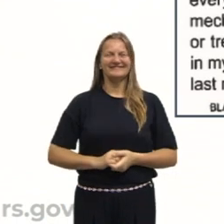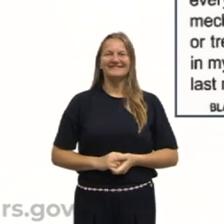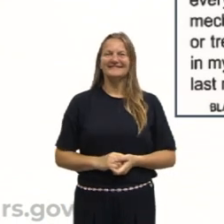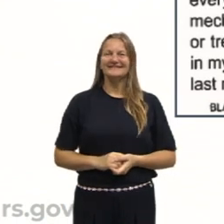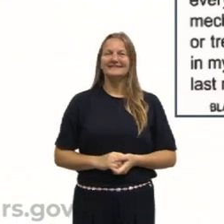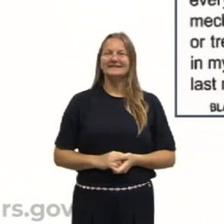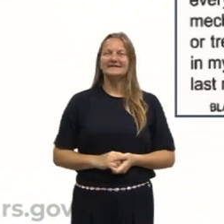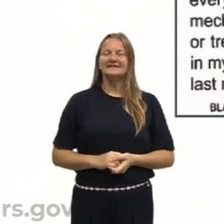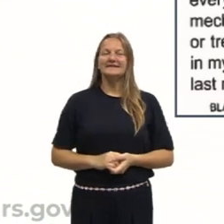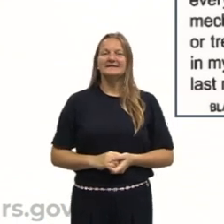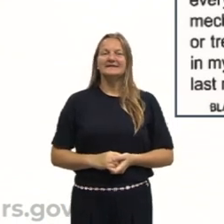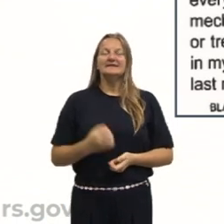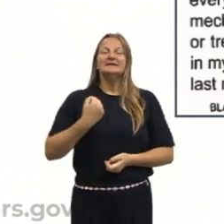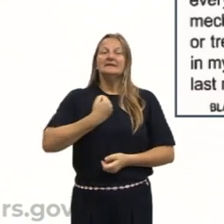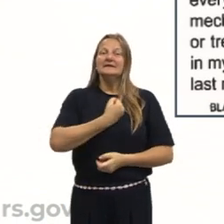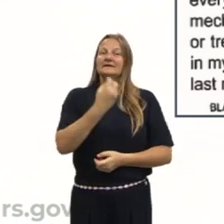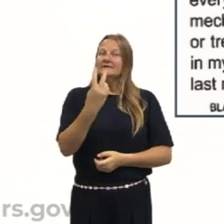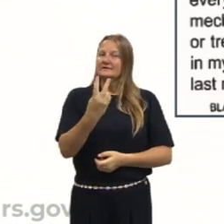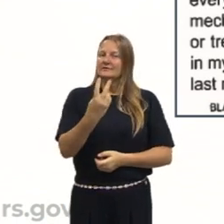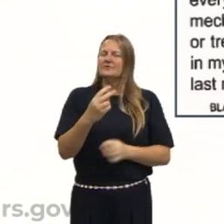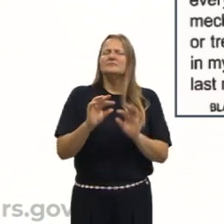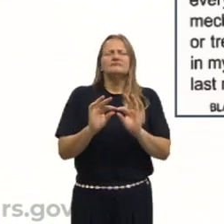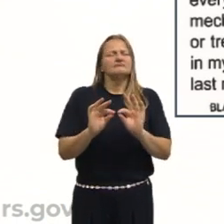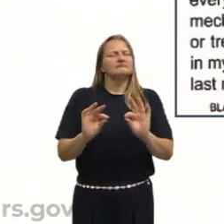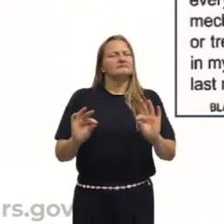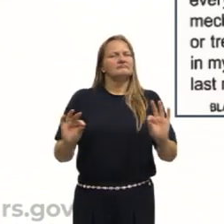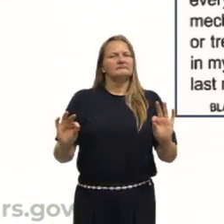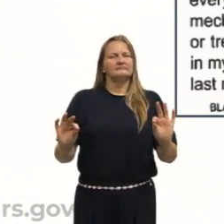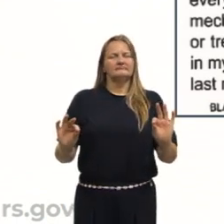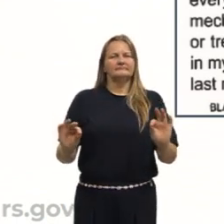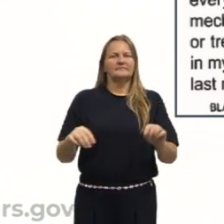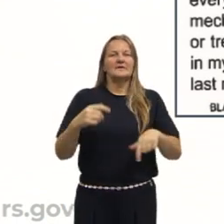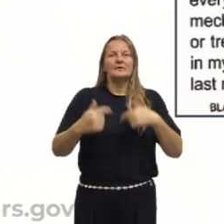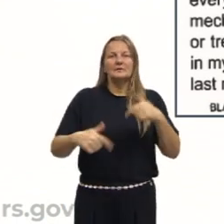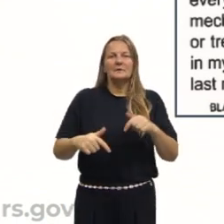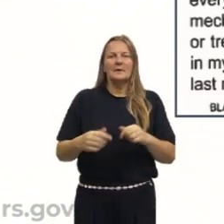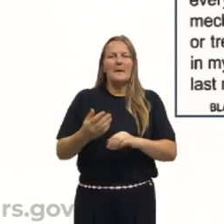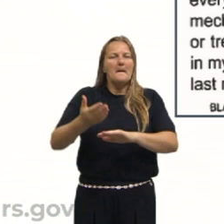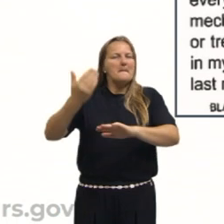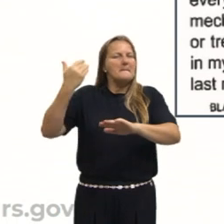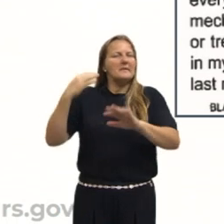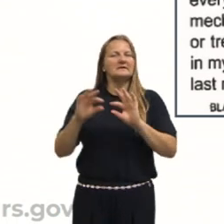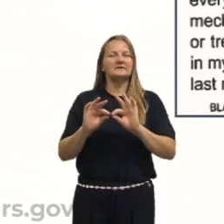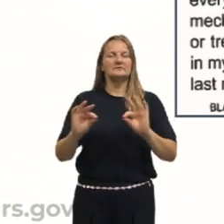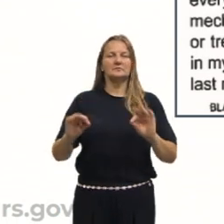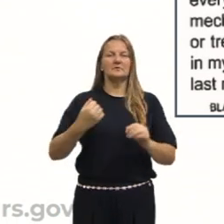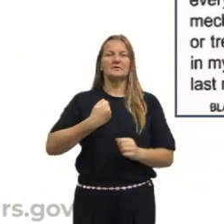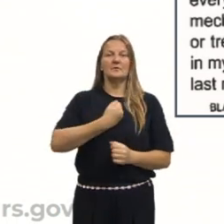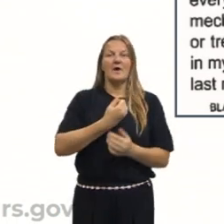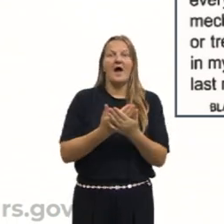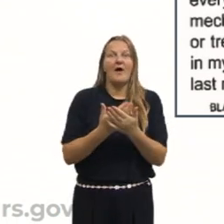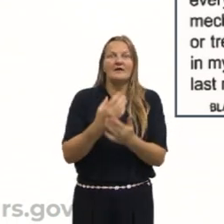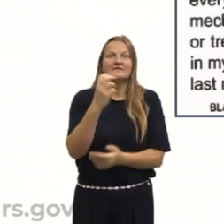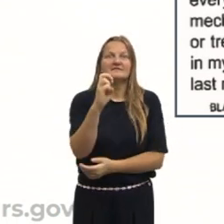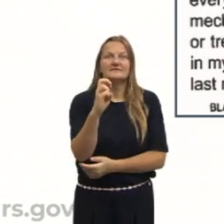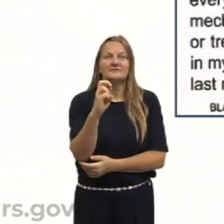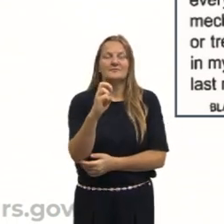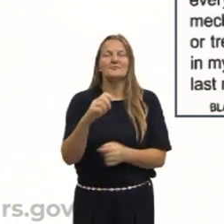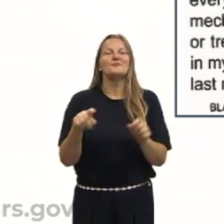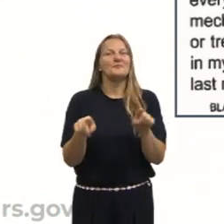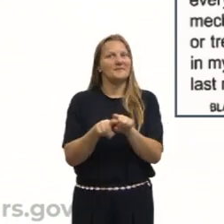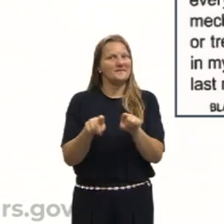a questão 2 foi um pouquinho mais simples nós trabalhamos o passado simples na aula 5 e o freezer também